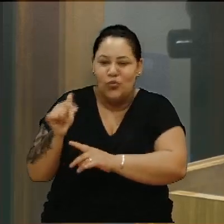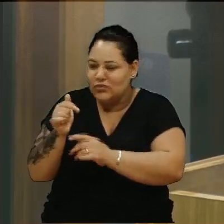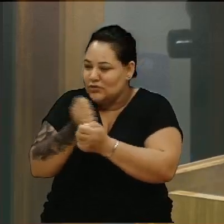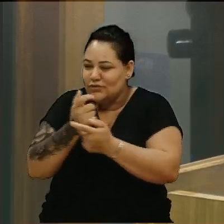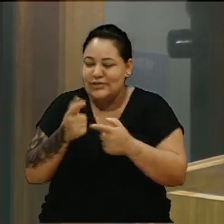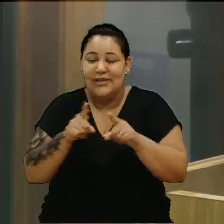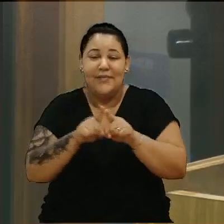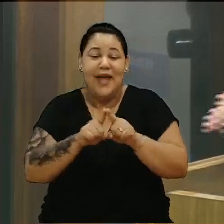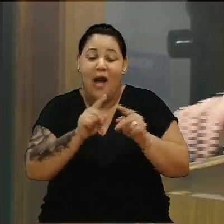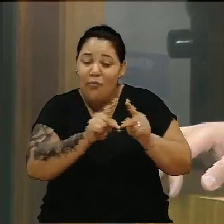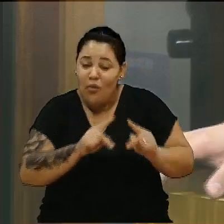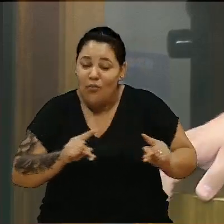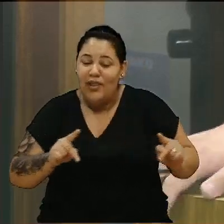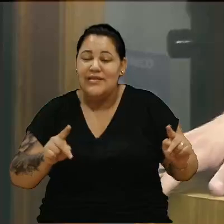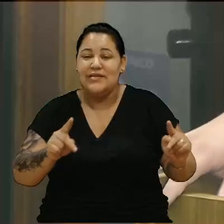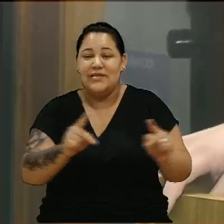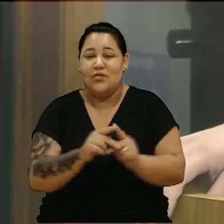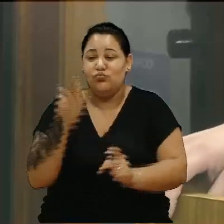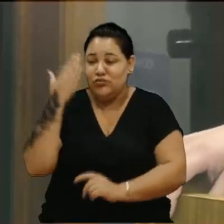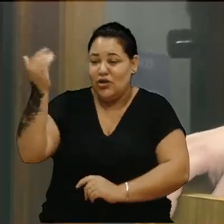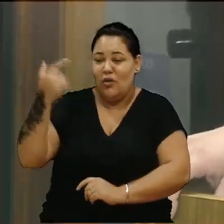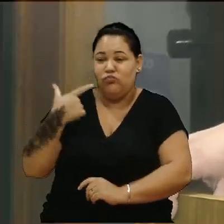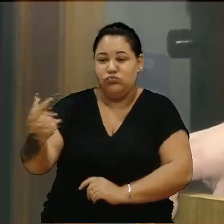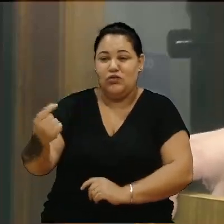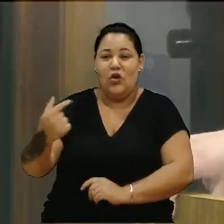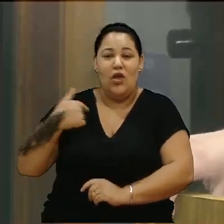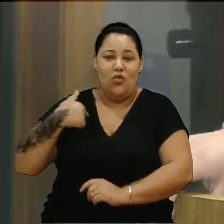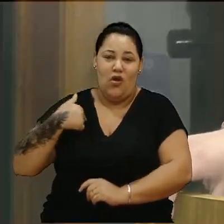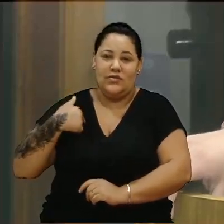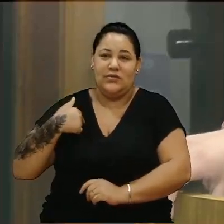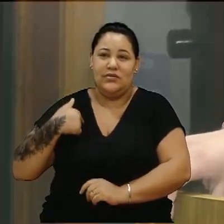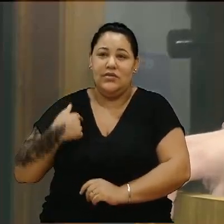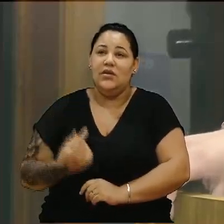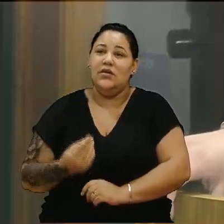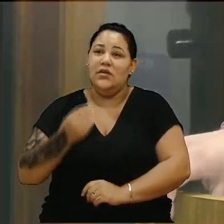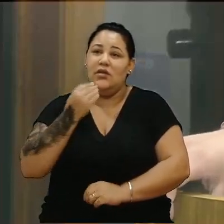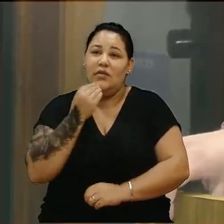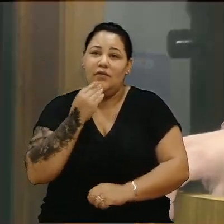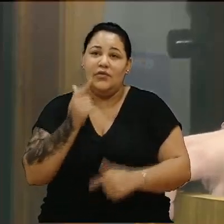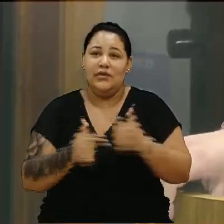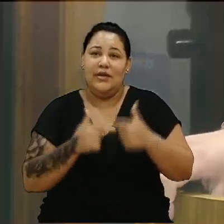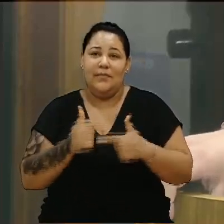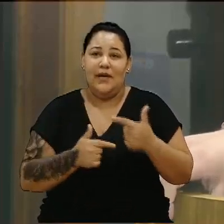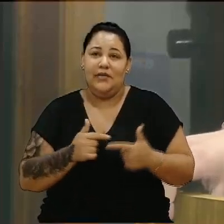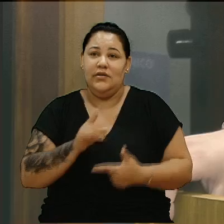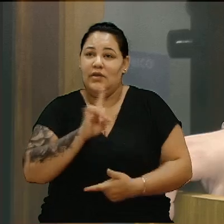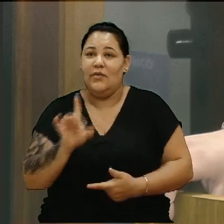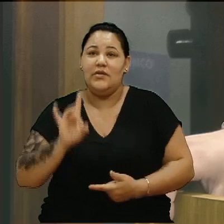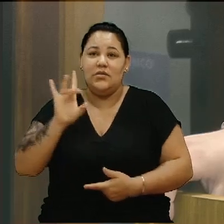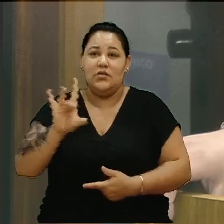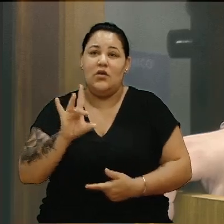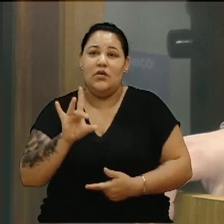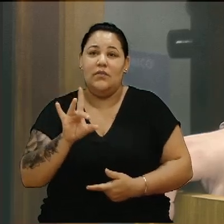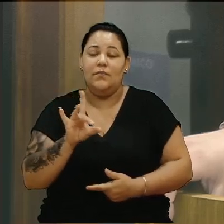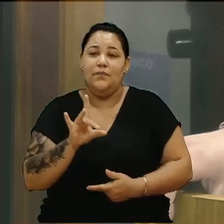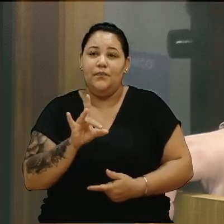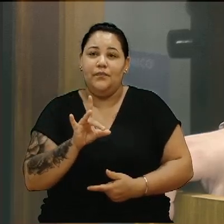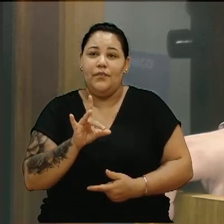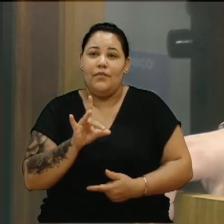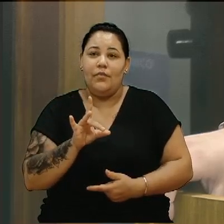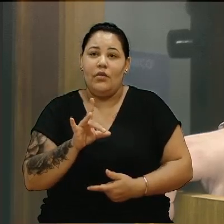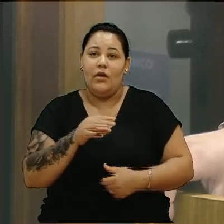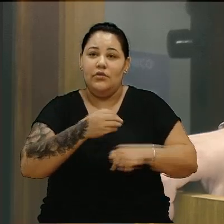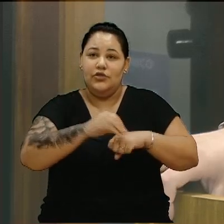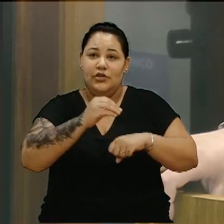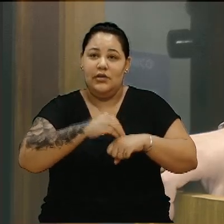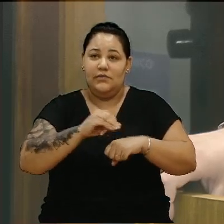as quais a população nos colocou aqui, e, obviamente, a atividade parlamentar não se restringe a fazer indicações, né? Nós estamos aqui, como já